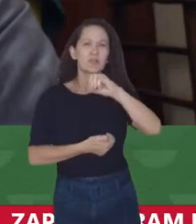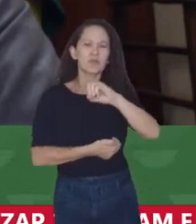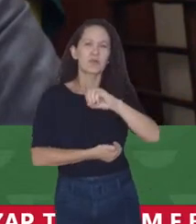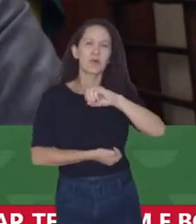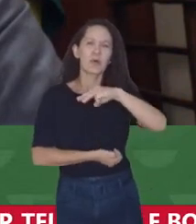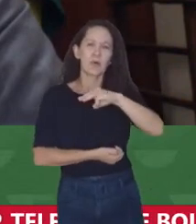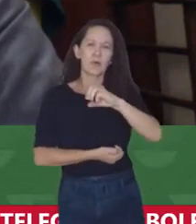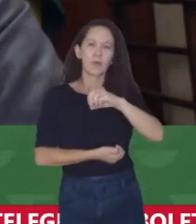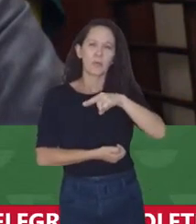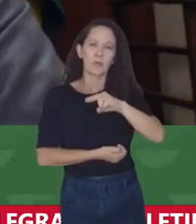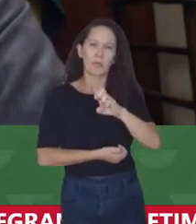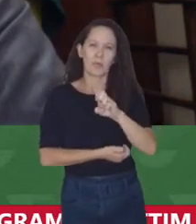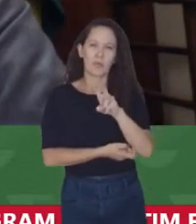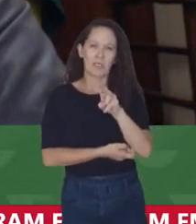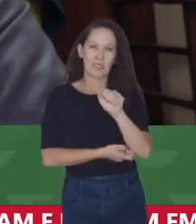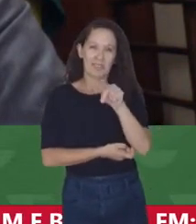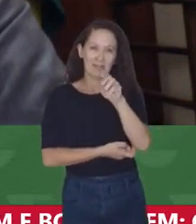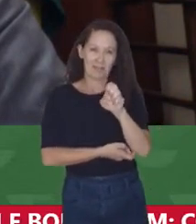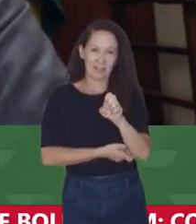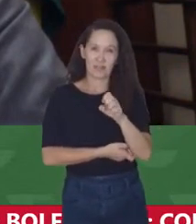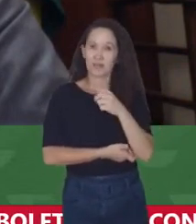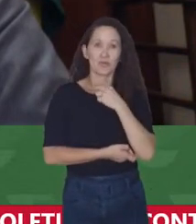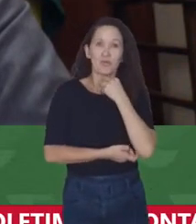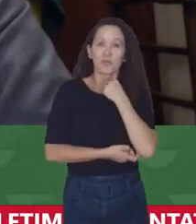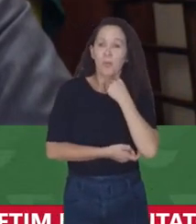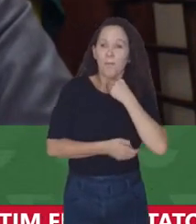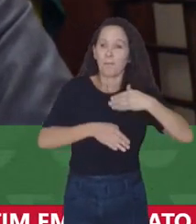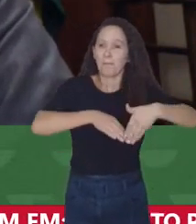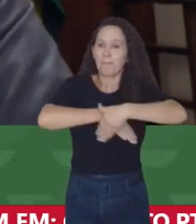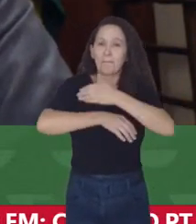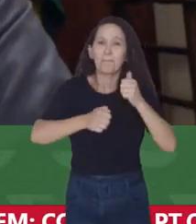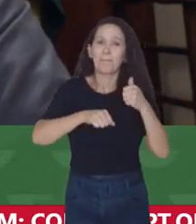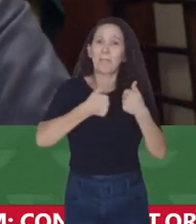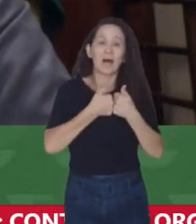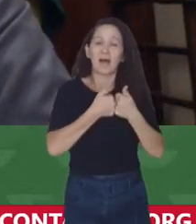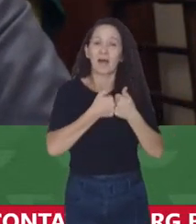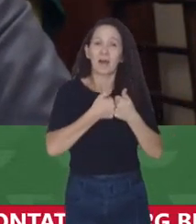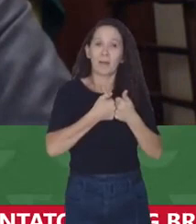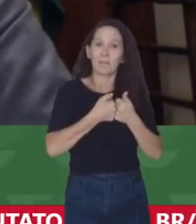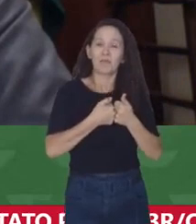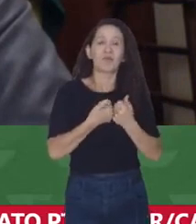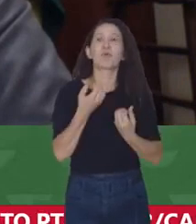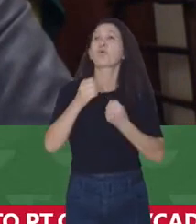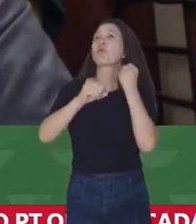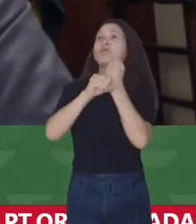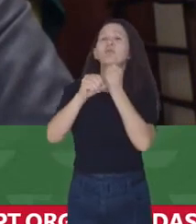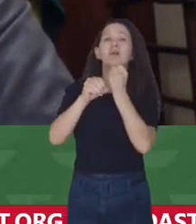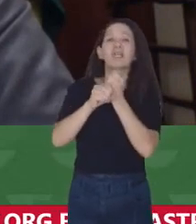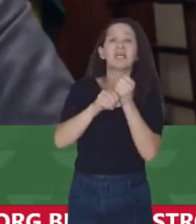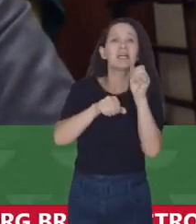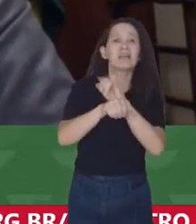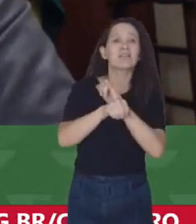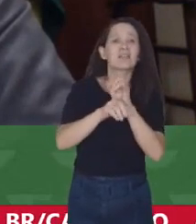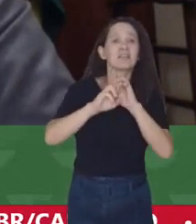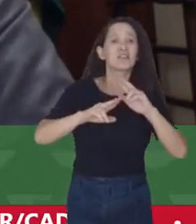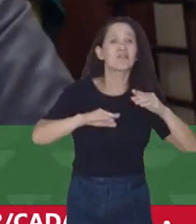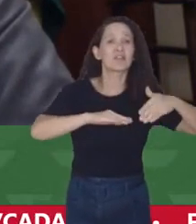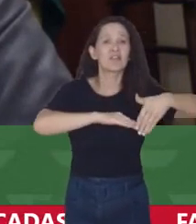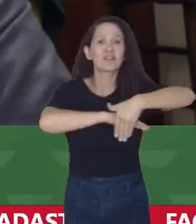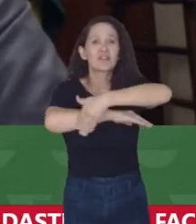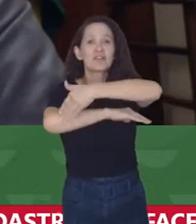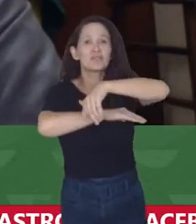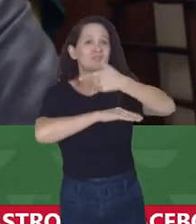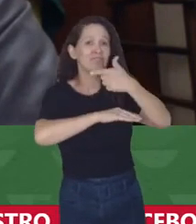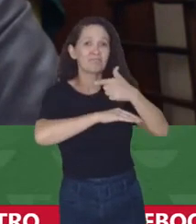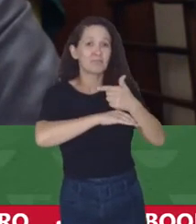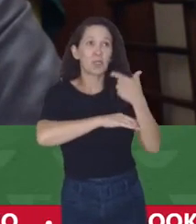está totalmente interditada e com nenhuma iniciativa de construção de alternativa. Também